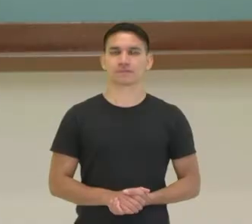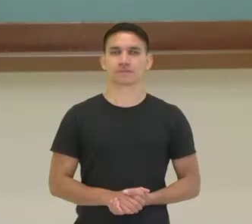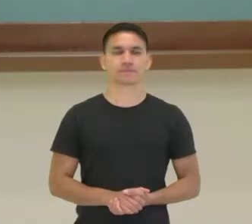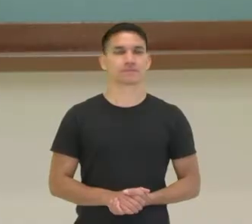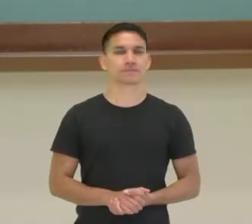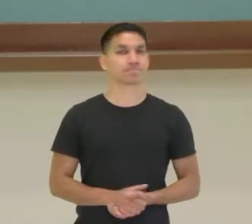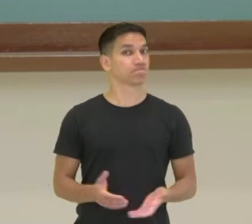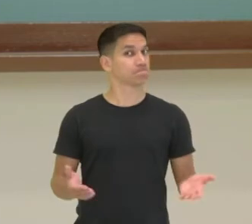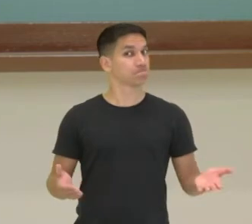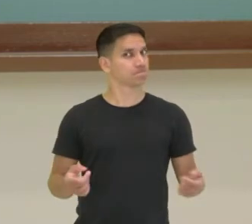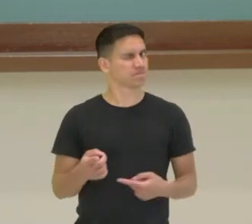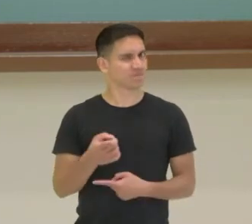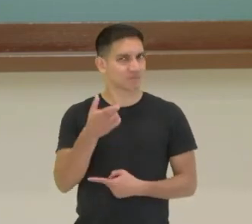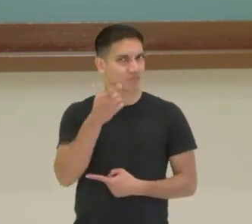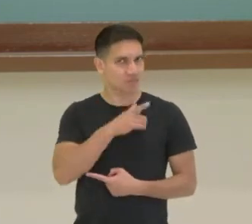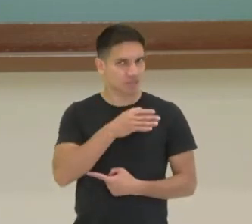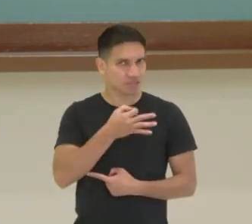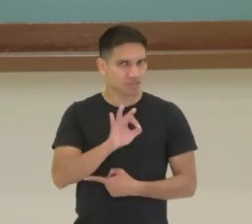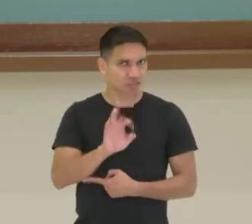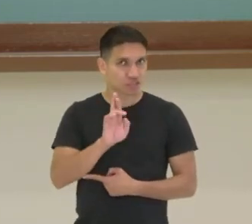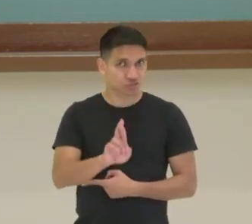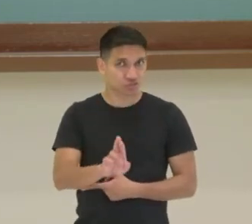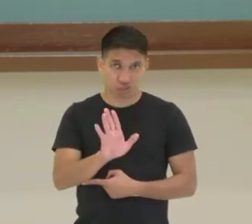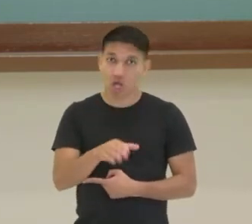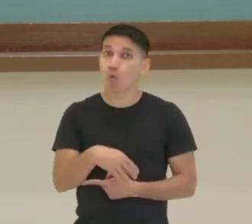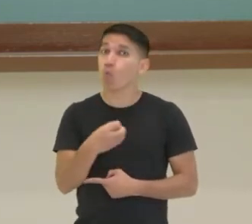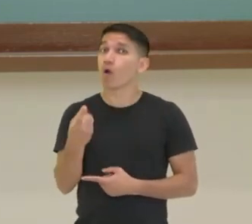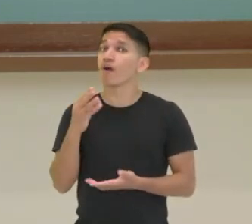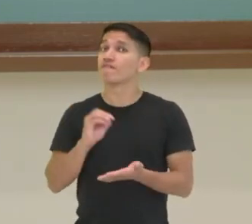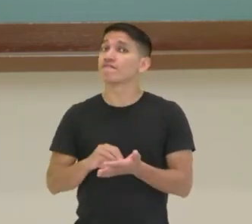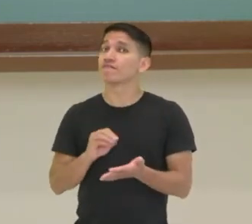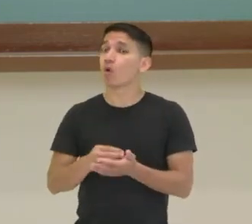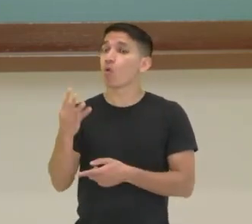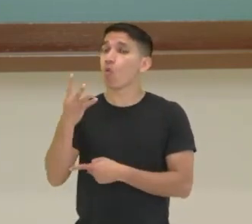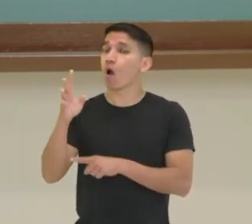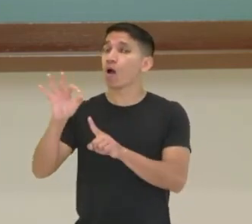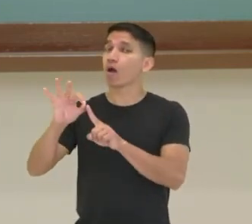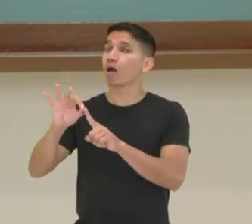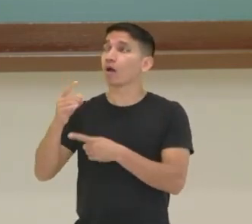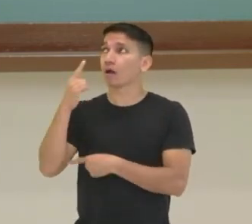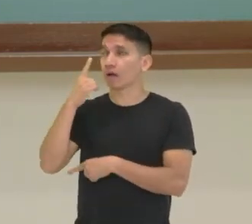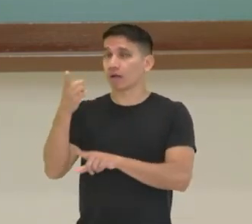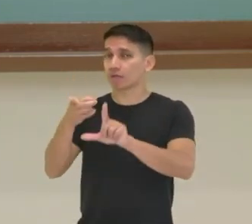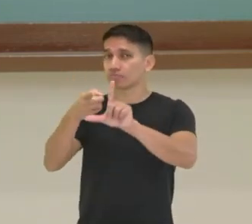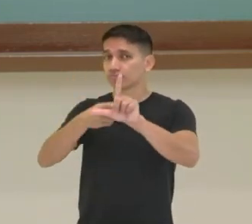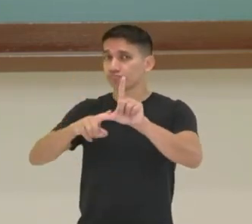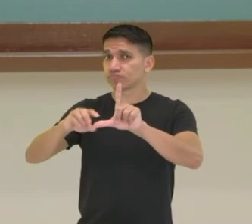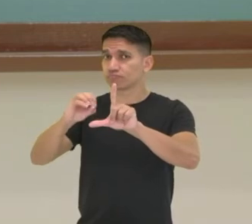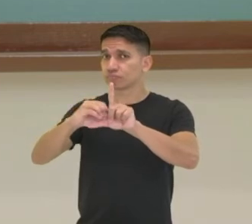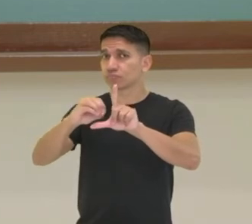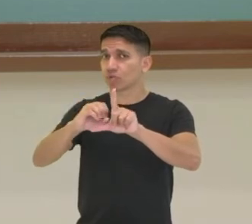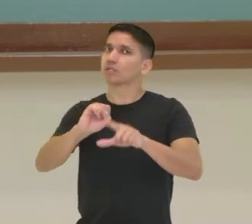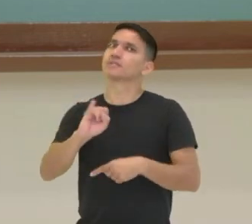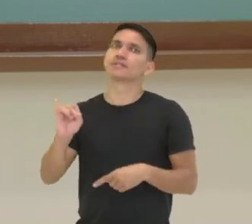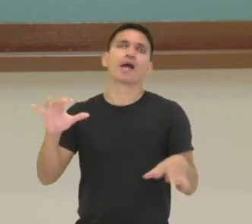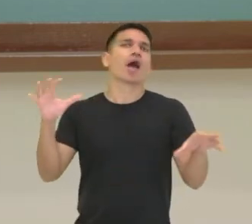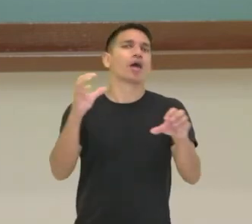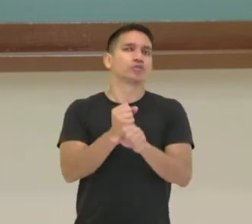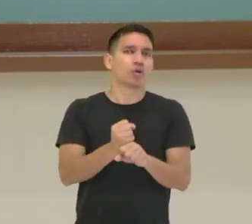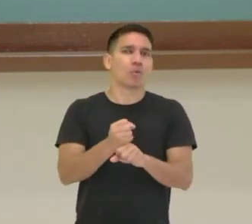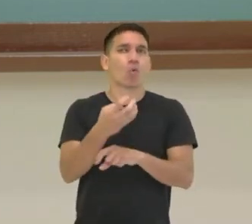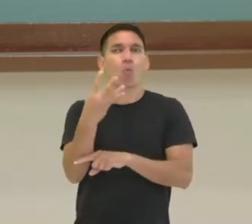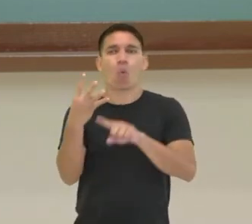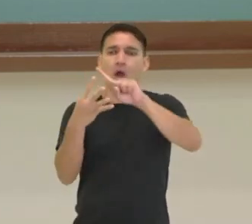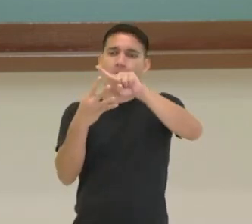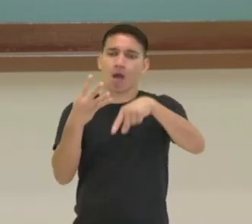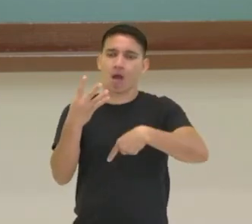E aí, galera, acertaram lá? Quanto que falta para o quarto ângulo? Bom, se a soma dos 4 ângulos do trapézio